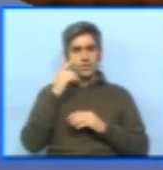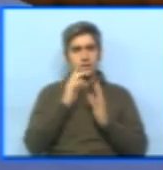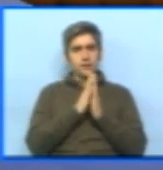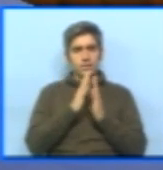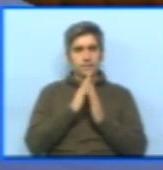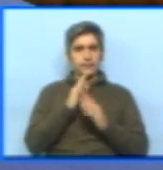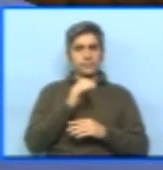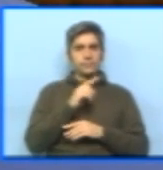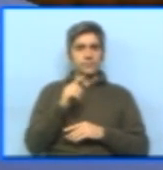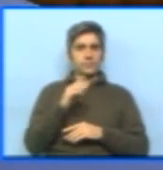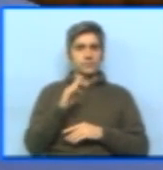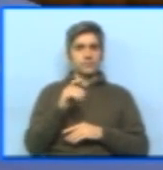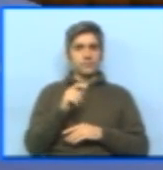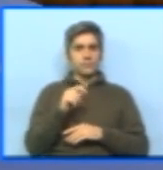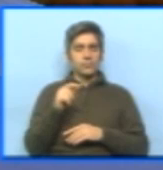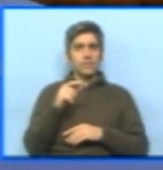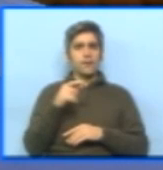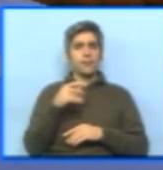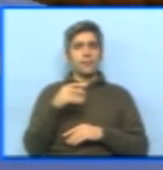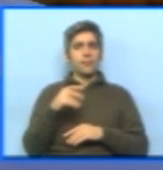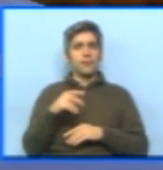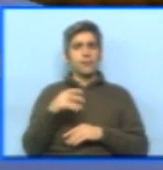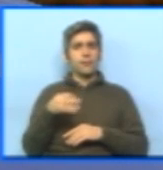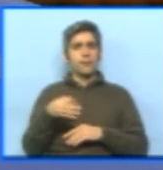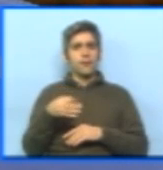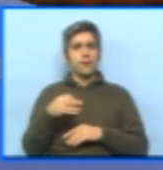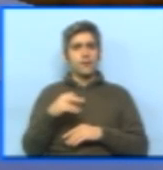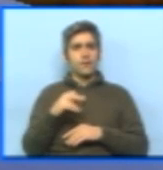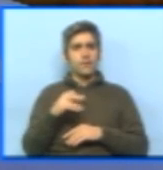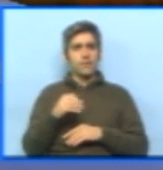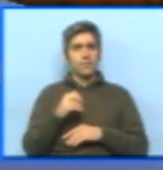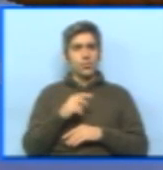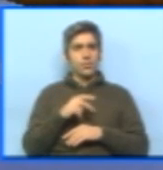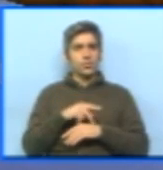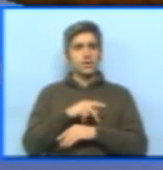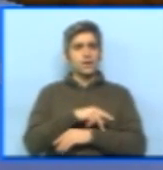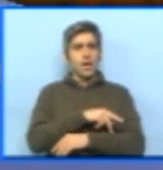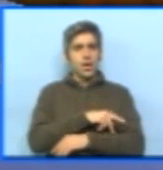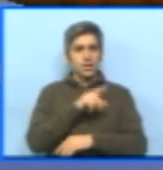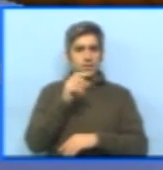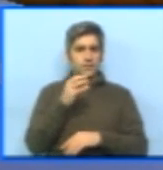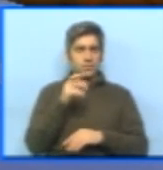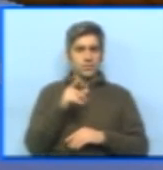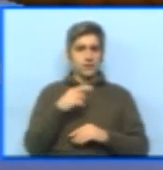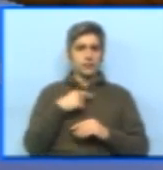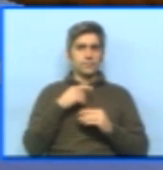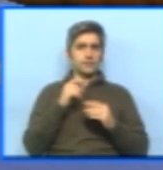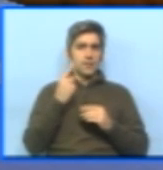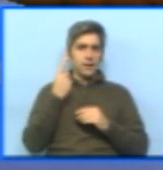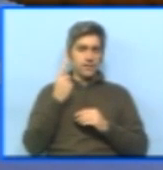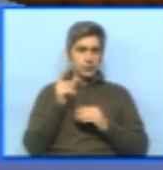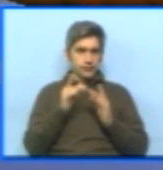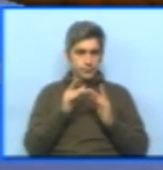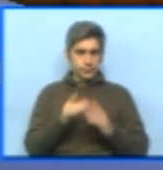Ponta Delgada, e aí tive contacto que estava na rua o rancho. E a partir